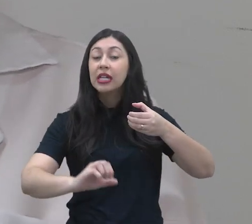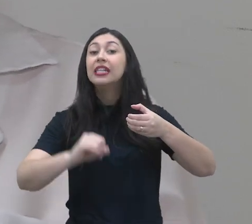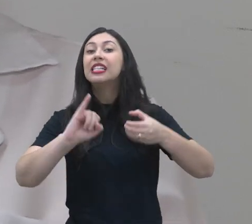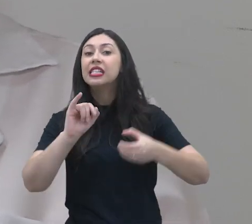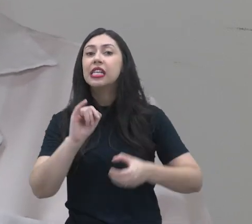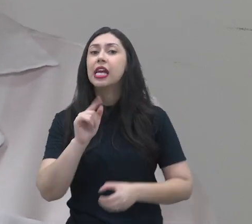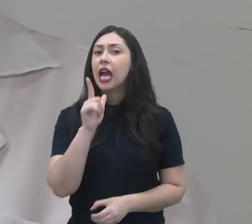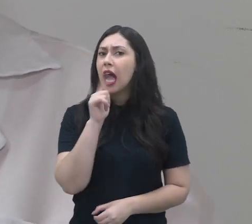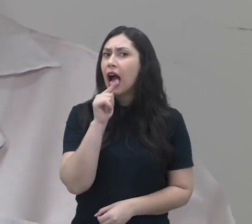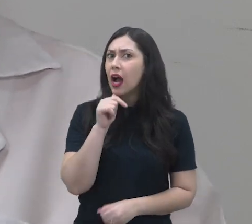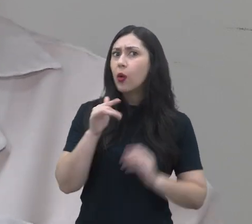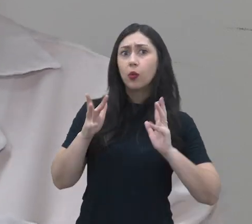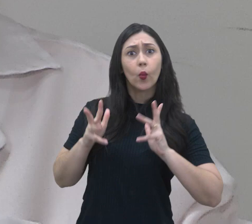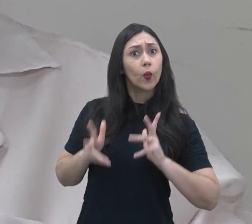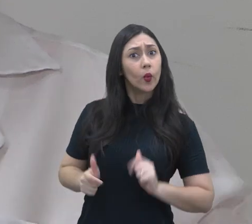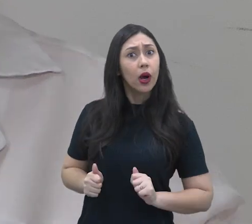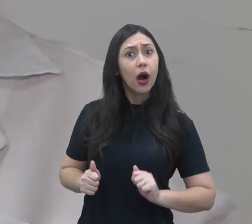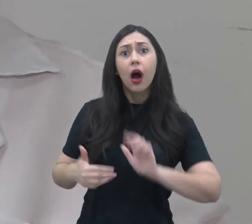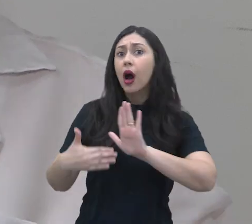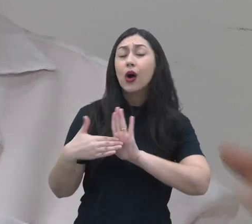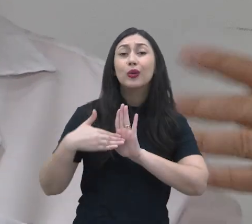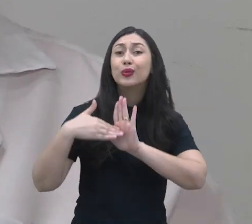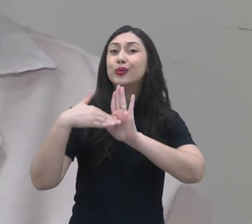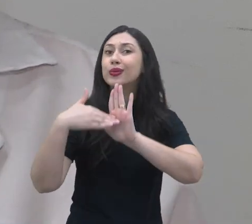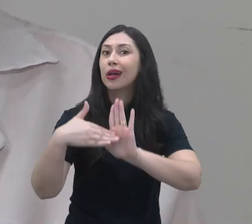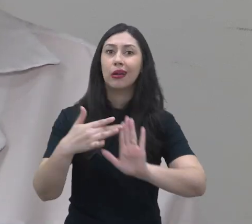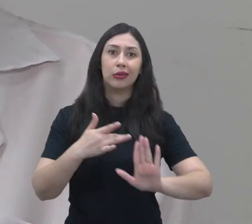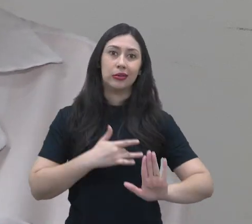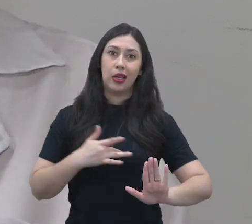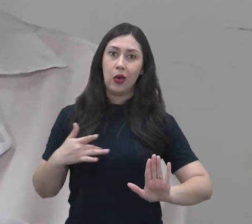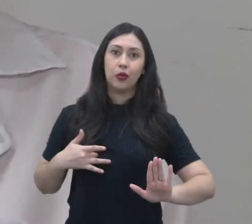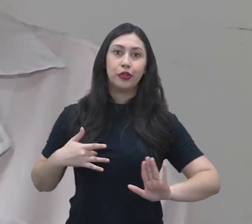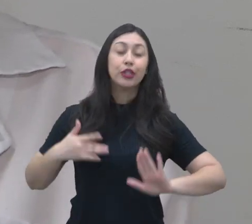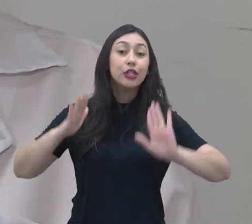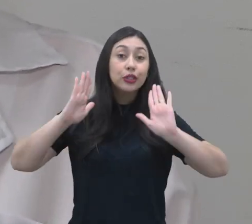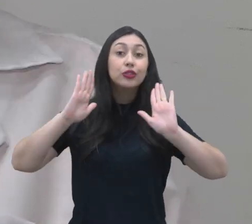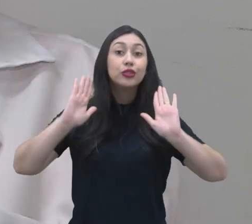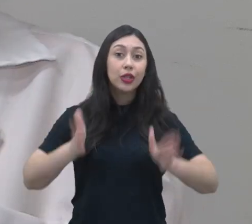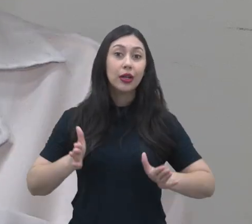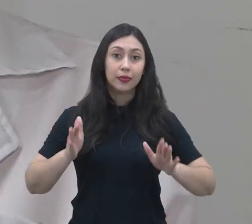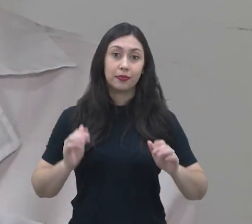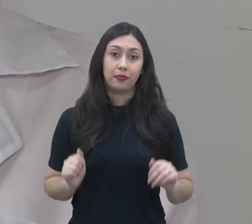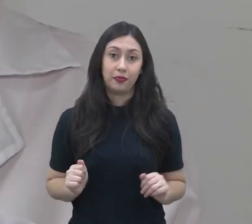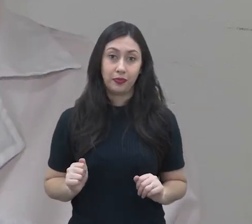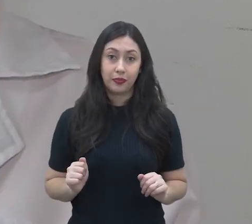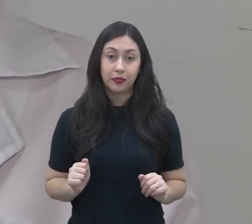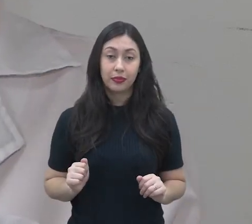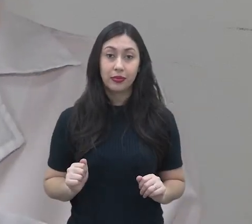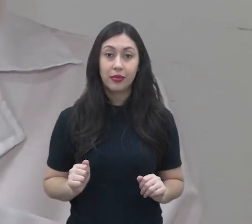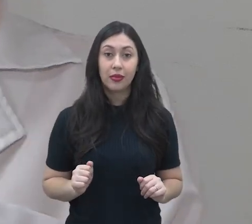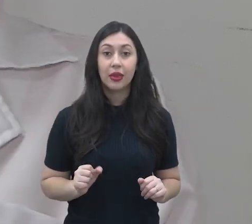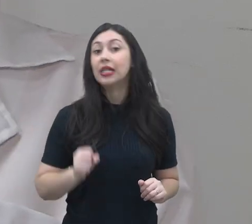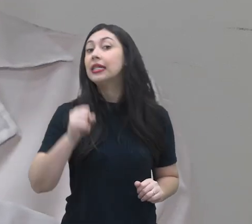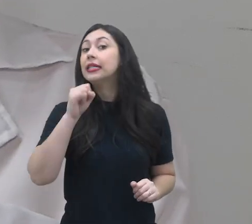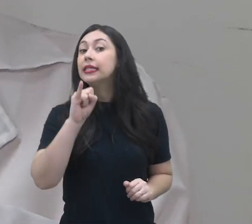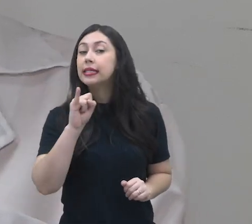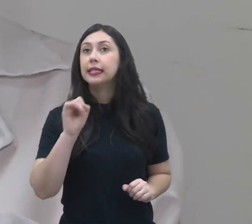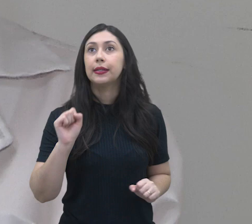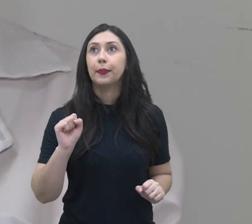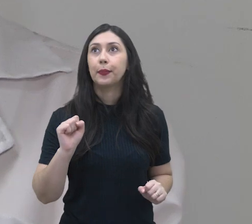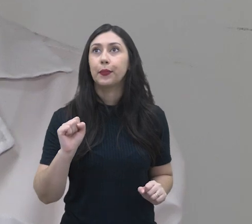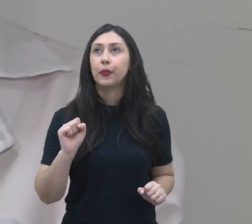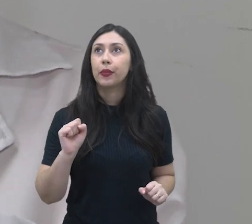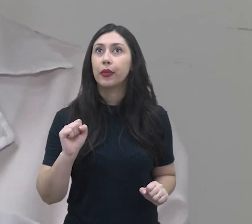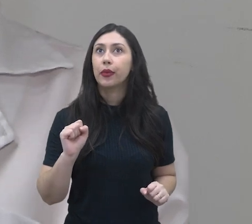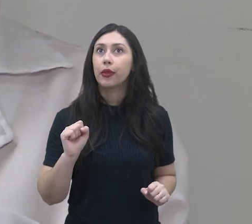faz saneamento básico, água, esgoto, você está fazendo... Você não sabe quem você está atingindo, mas você está atingindo todo mundo. Quando você